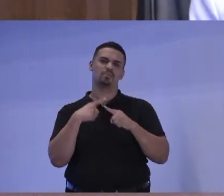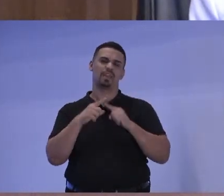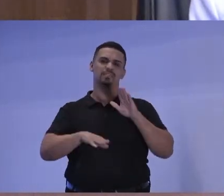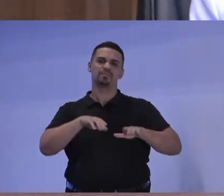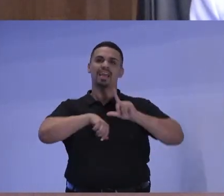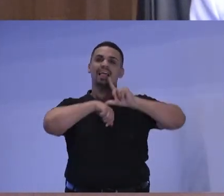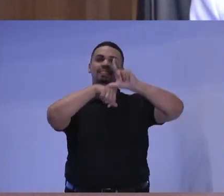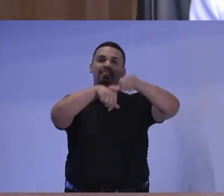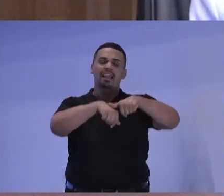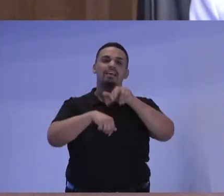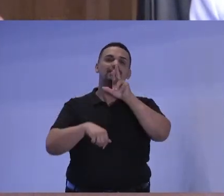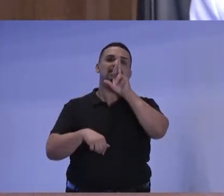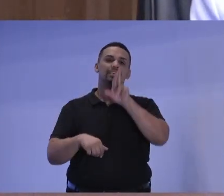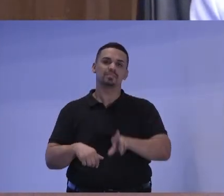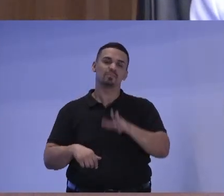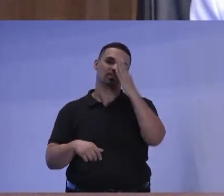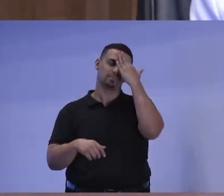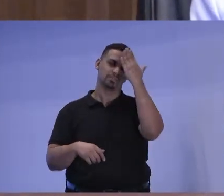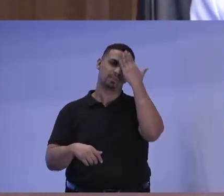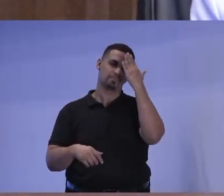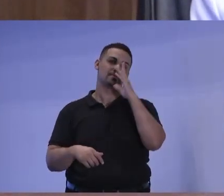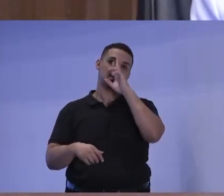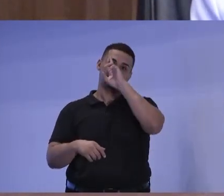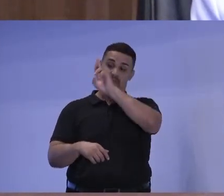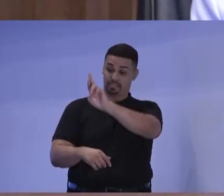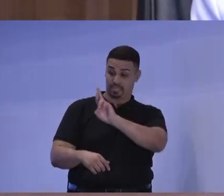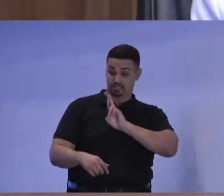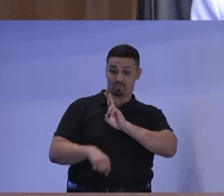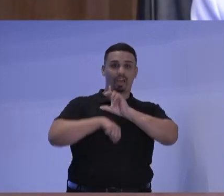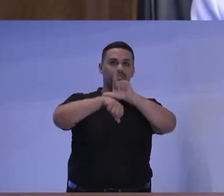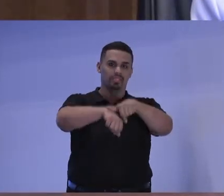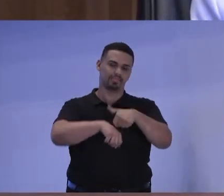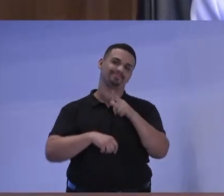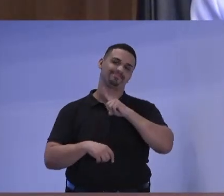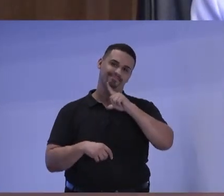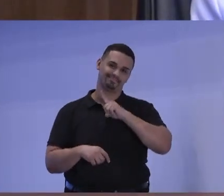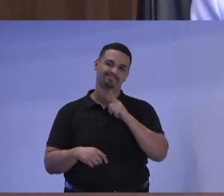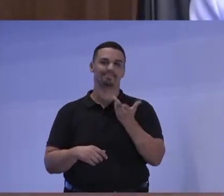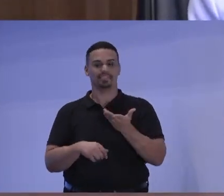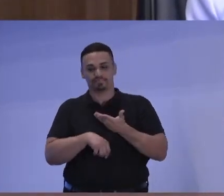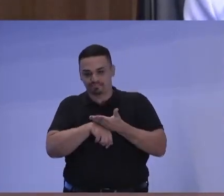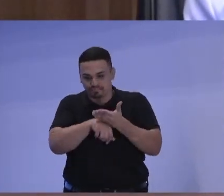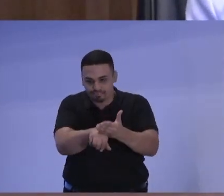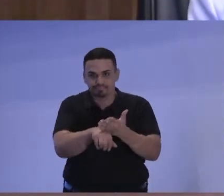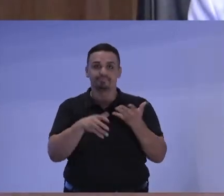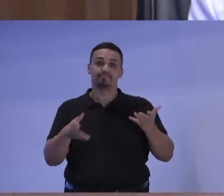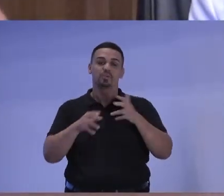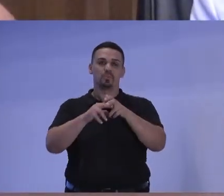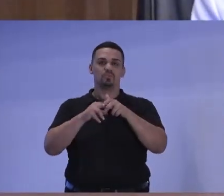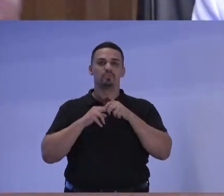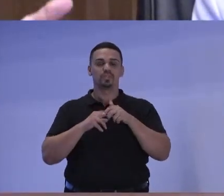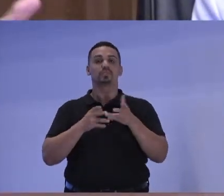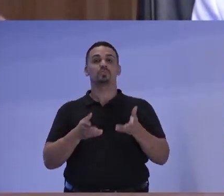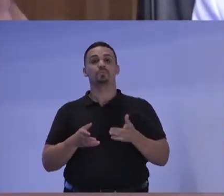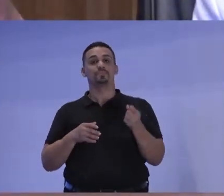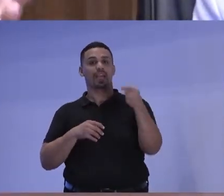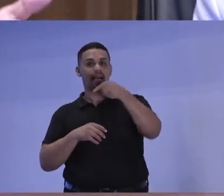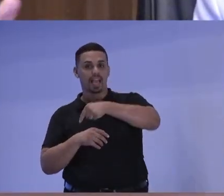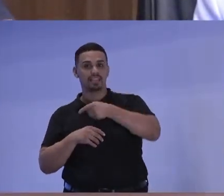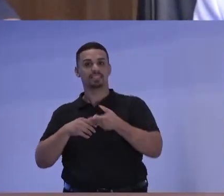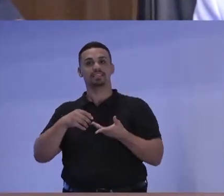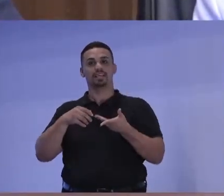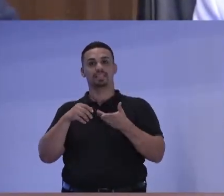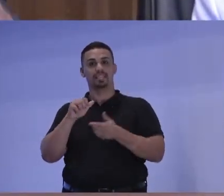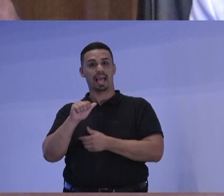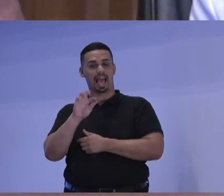pouco das dificuldades que a gente tem, a falta de capacitação na atenção primária. É a atenção primária que tem melhores condições de fazer um atendimento